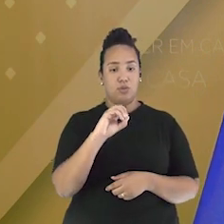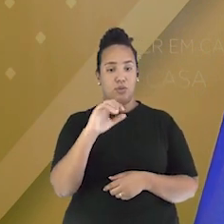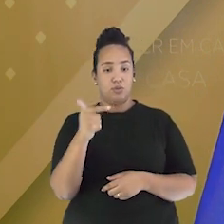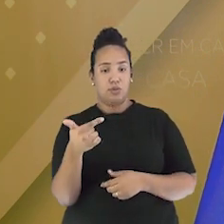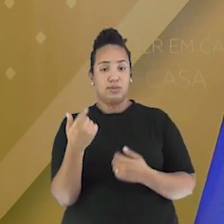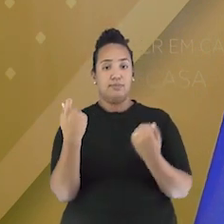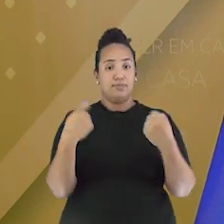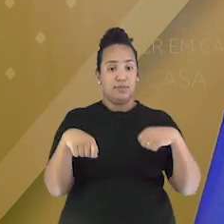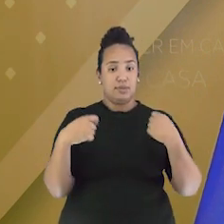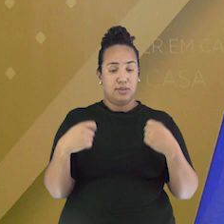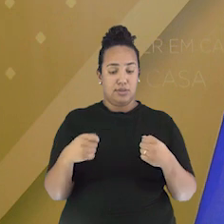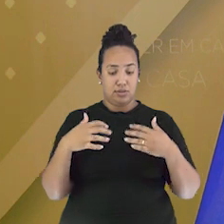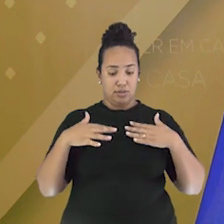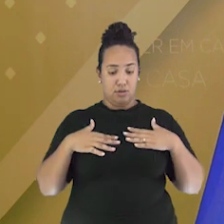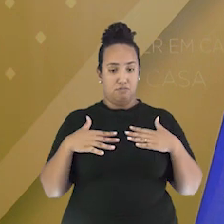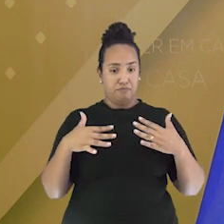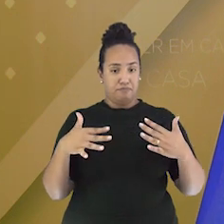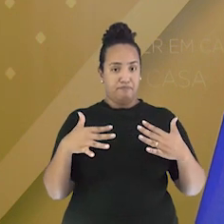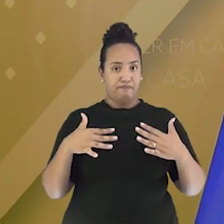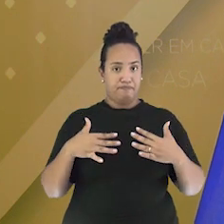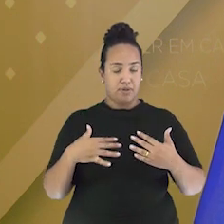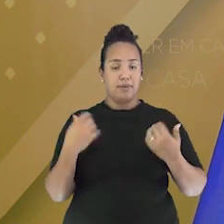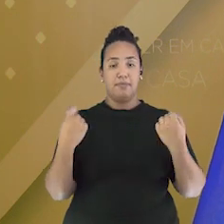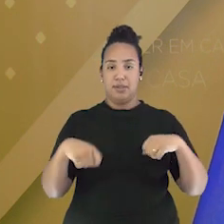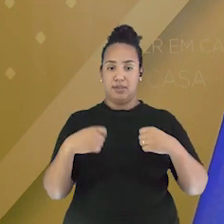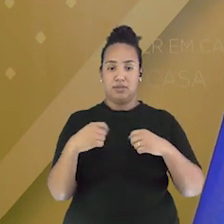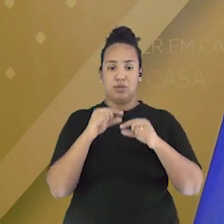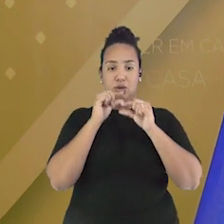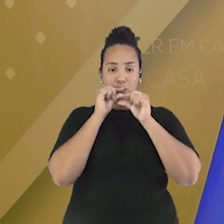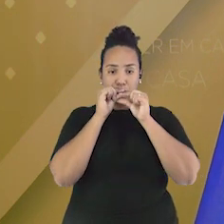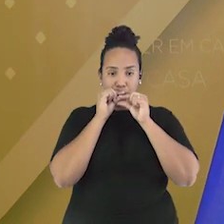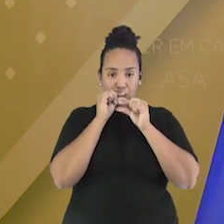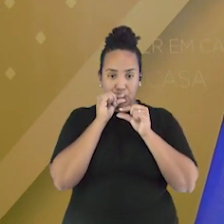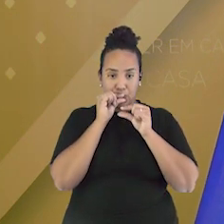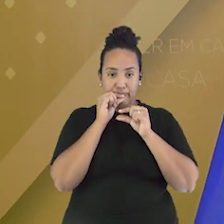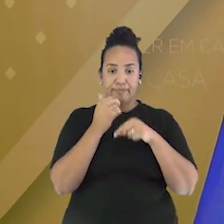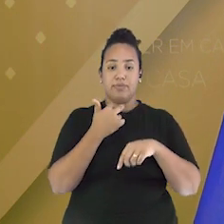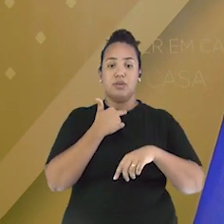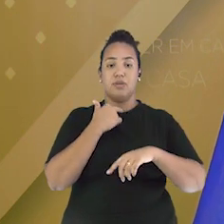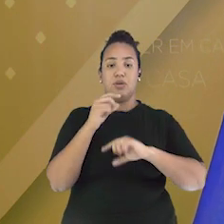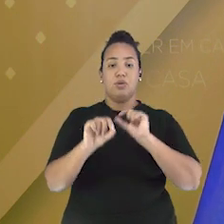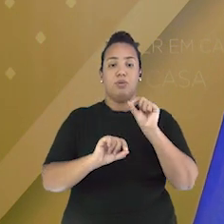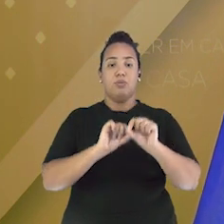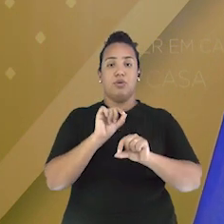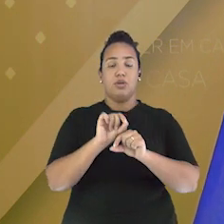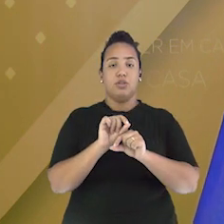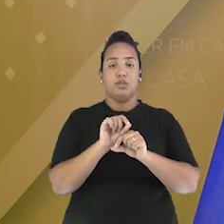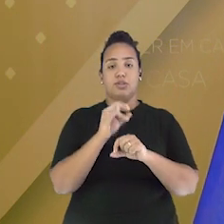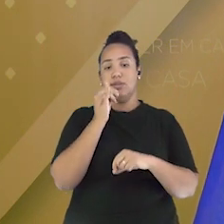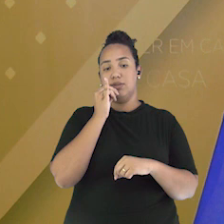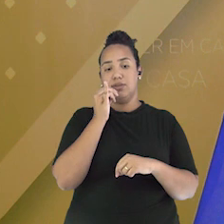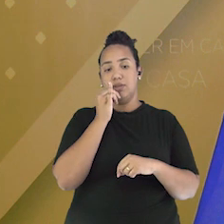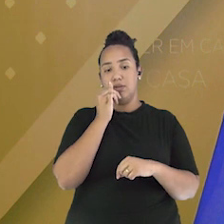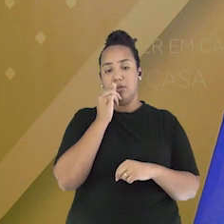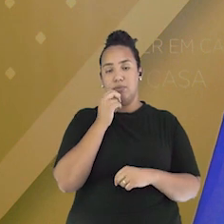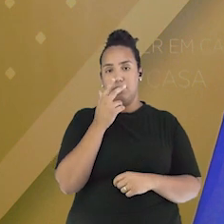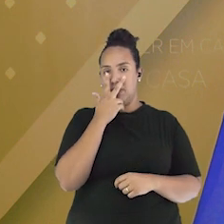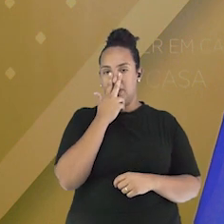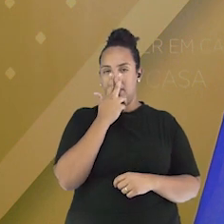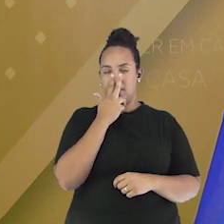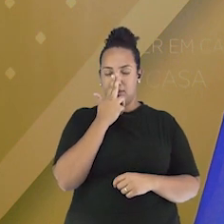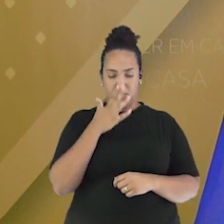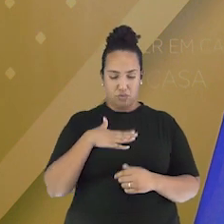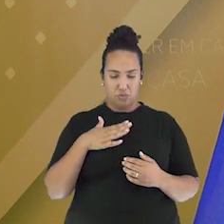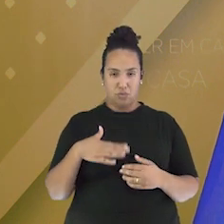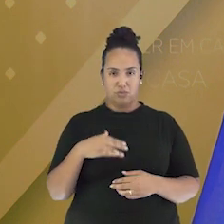para os pulmões. E para chegar nos pulmões, ele tem que passar pelo canudinho. O que não pode é ter uma abertura em outro lugar, porque imagina se tivesse uma abertura aqui no